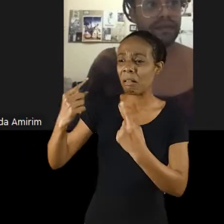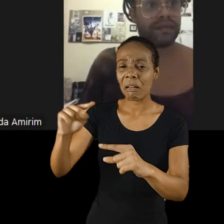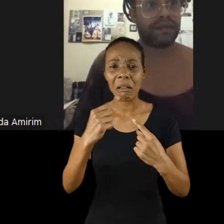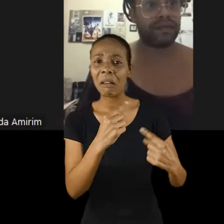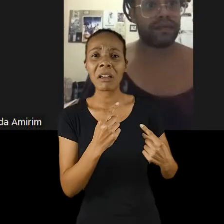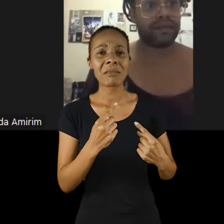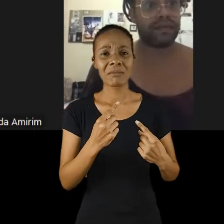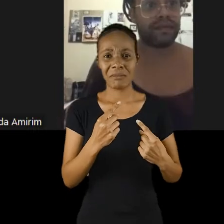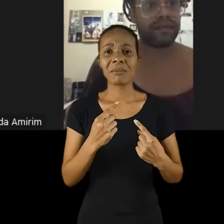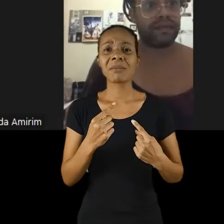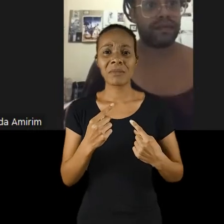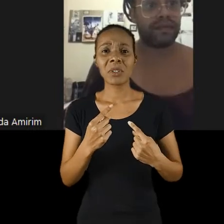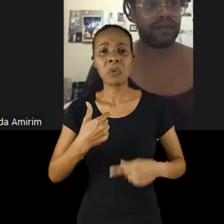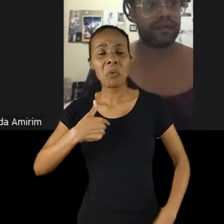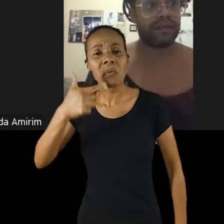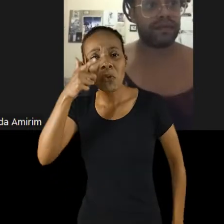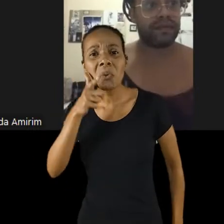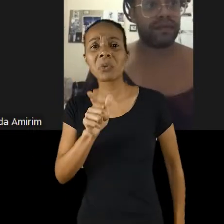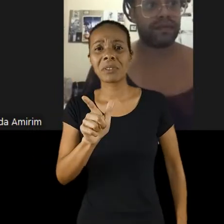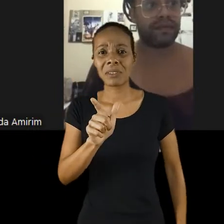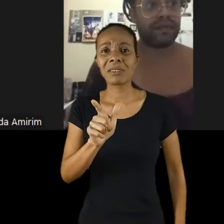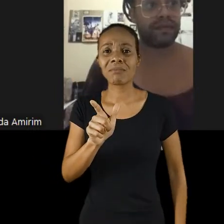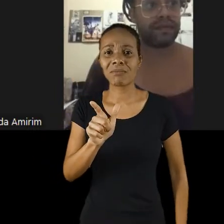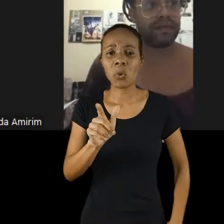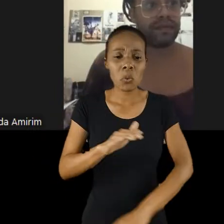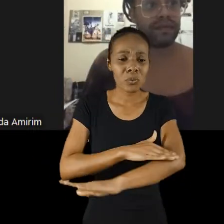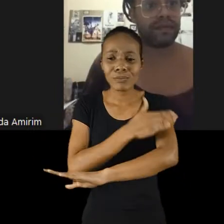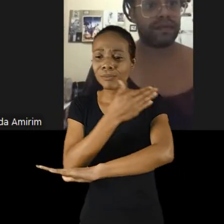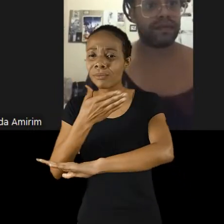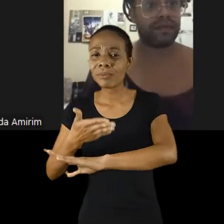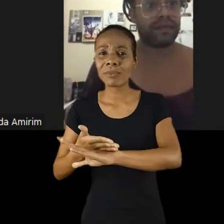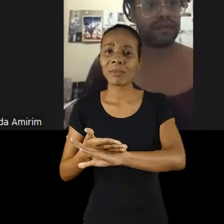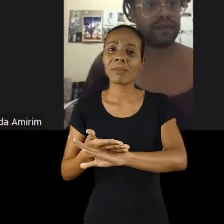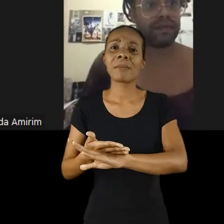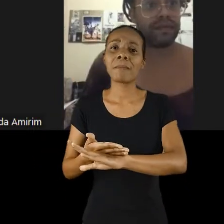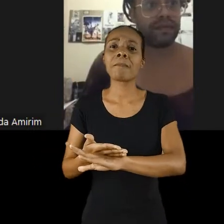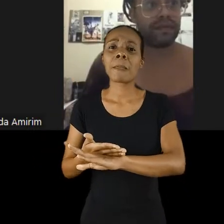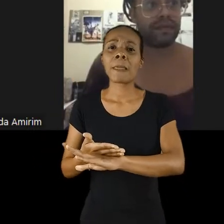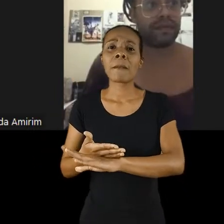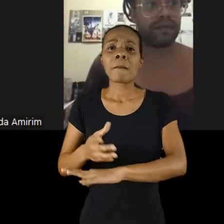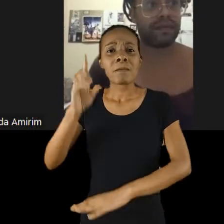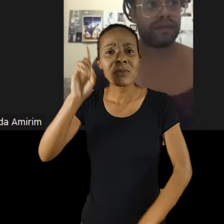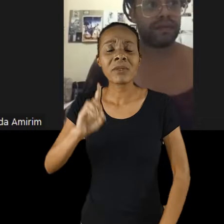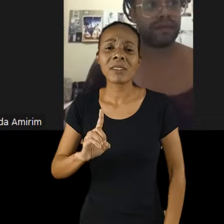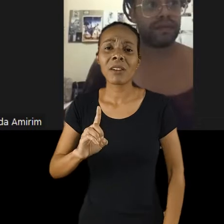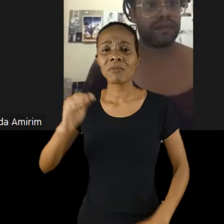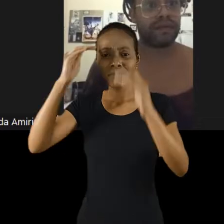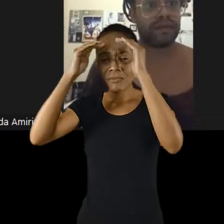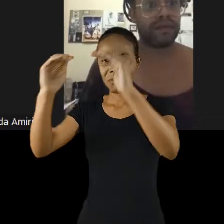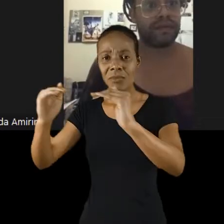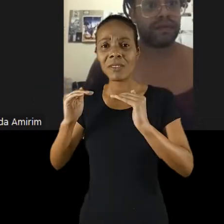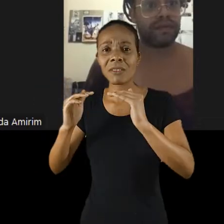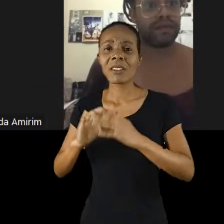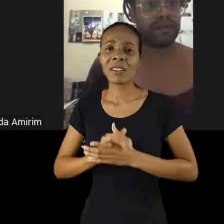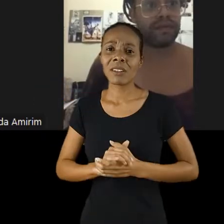Então, eu fiz isso por mim também, sabe? Eu usei a internet por mim também, porque eu quero que a minha mãe tenha